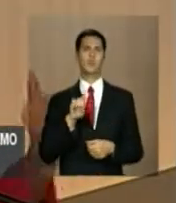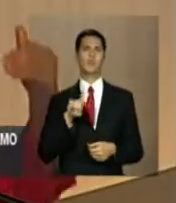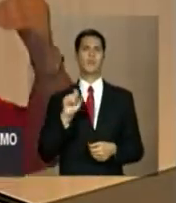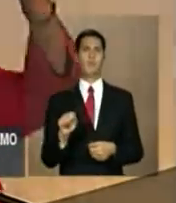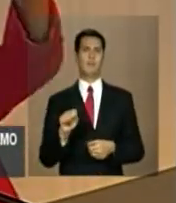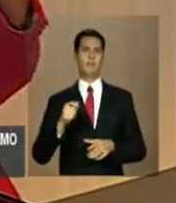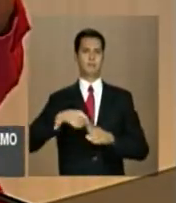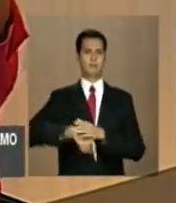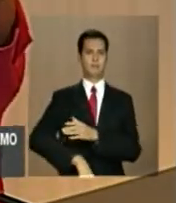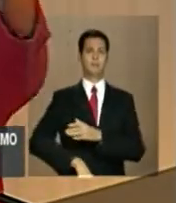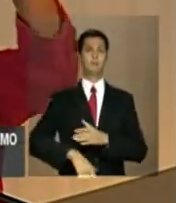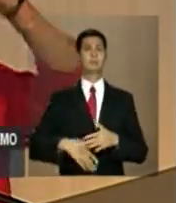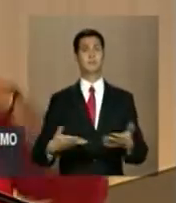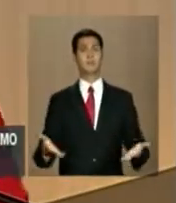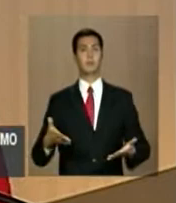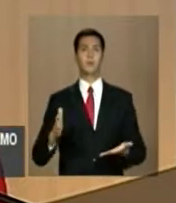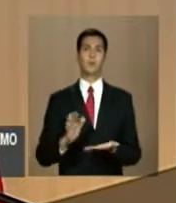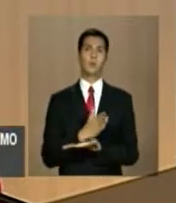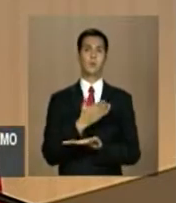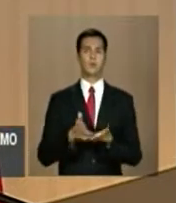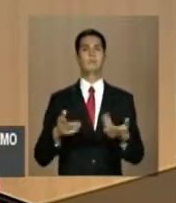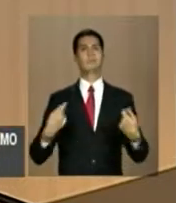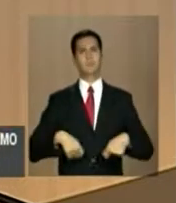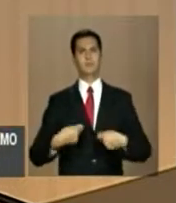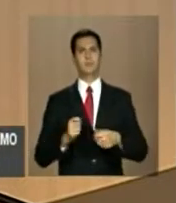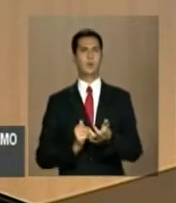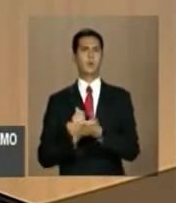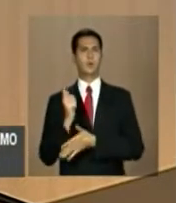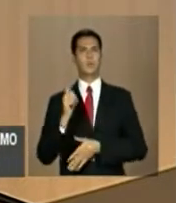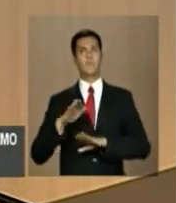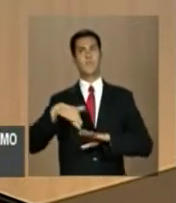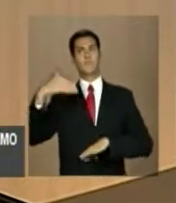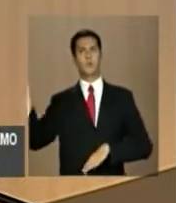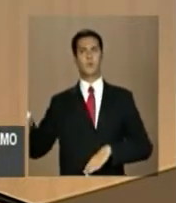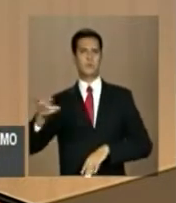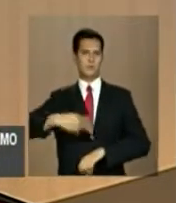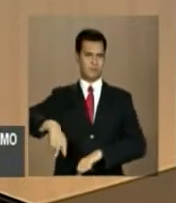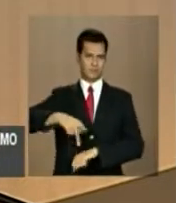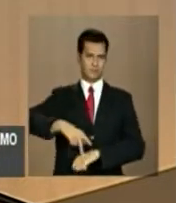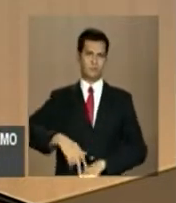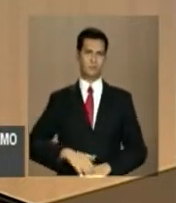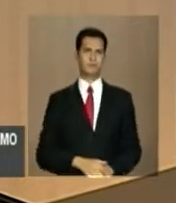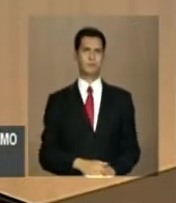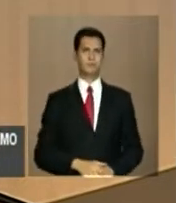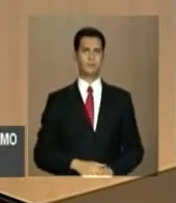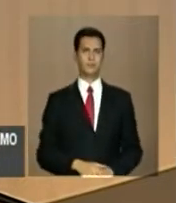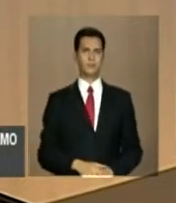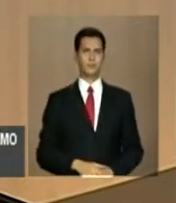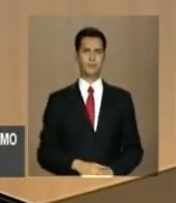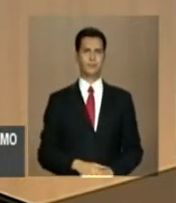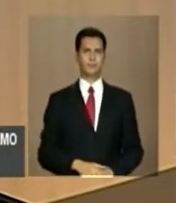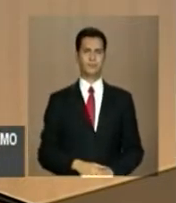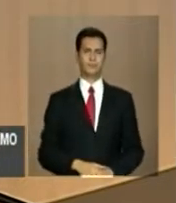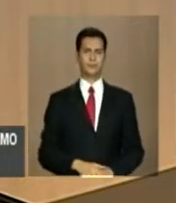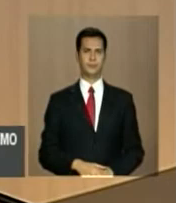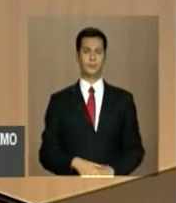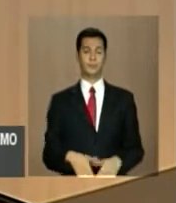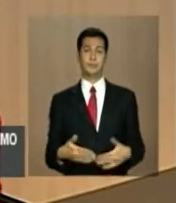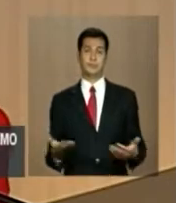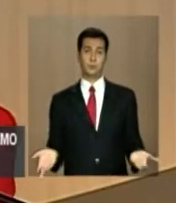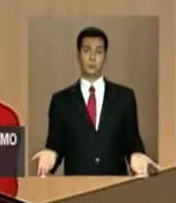parte, nós tivemos de importar. Então, vamos supor, de uma certa quantidade,